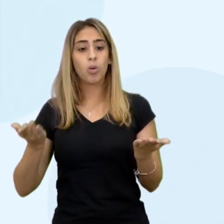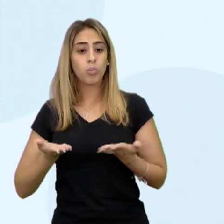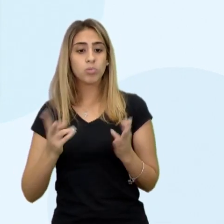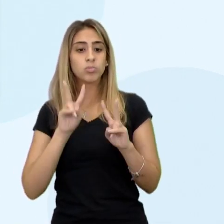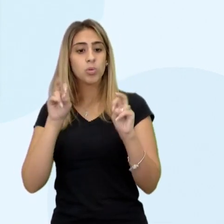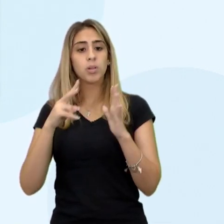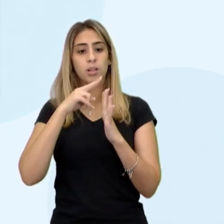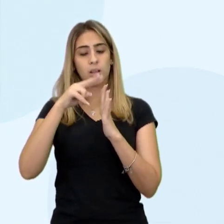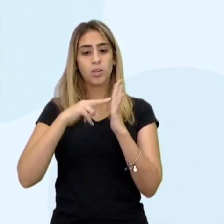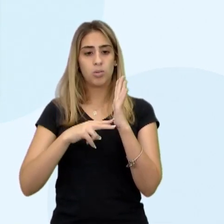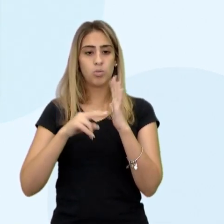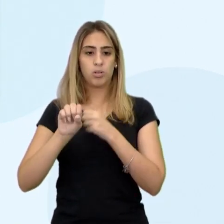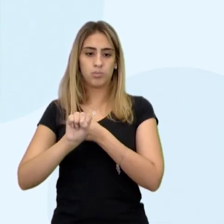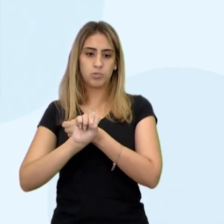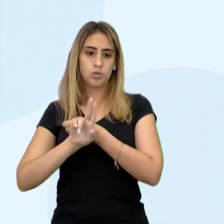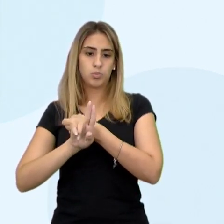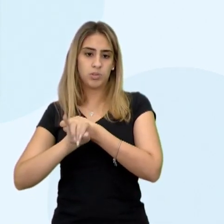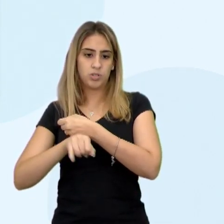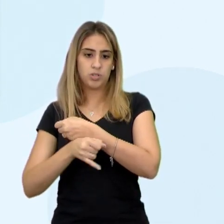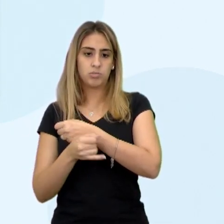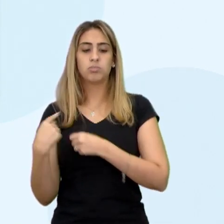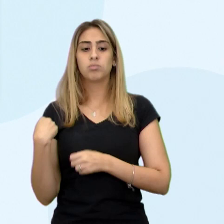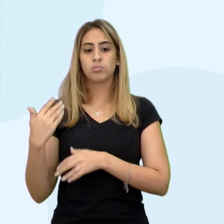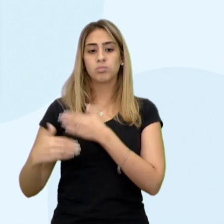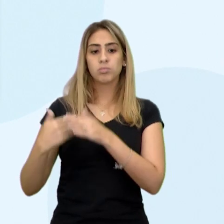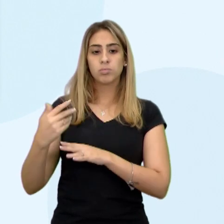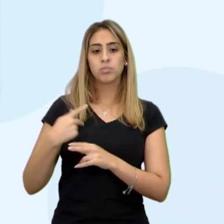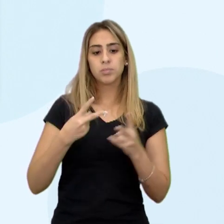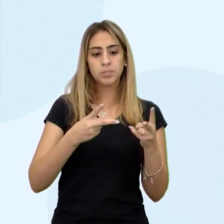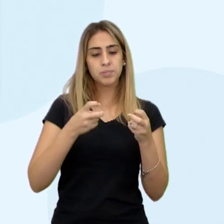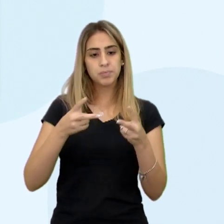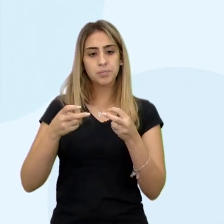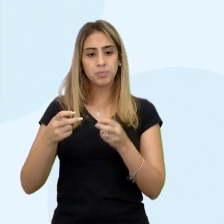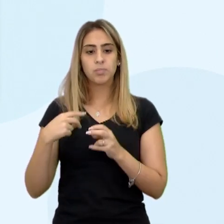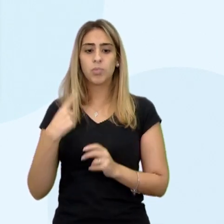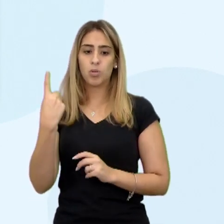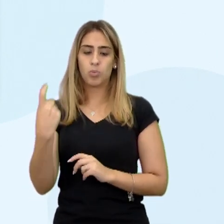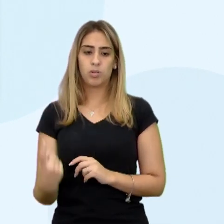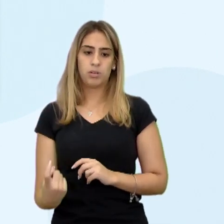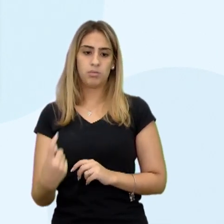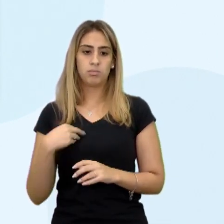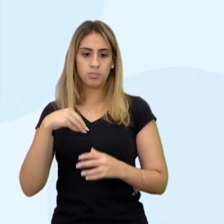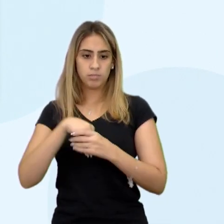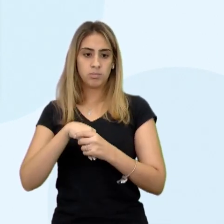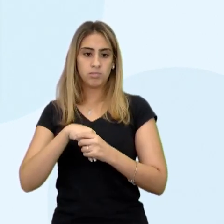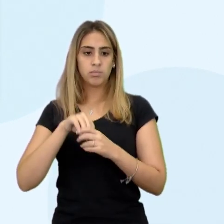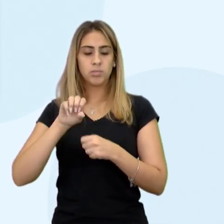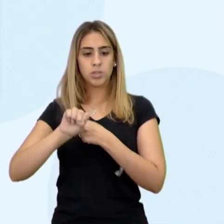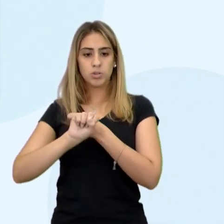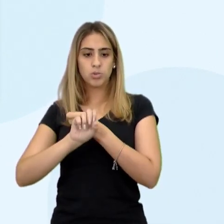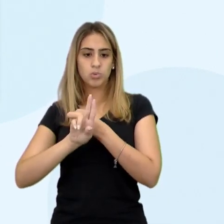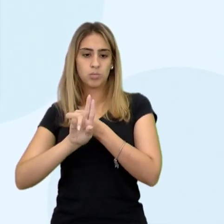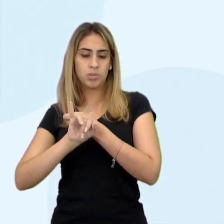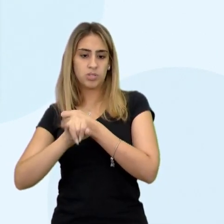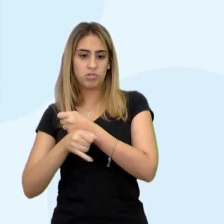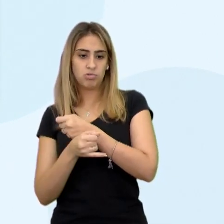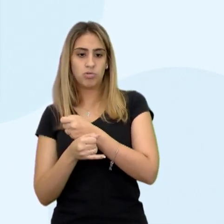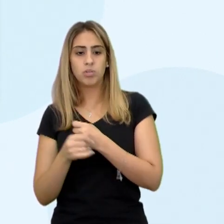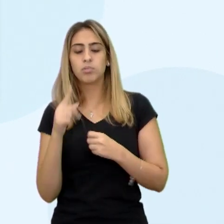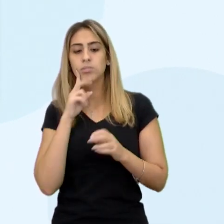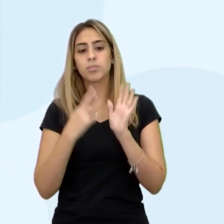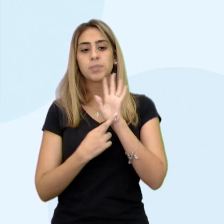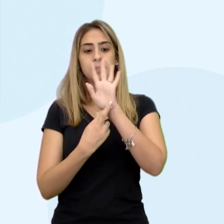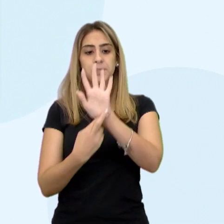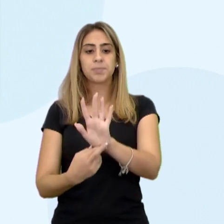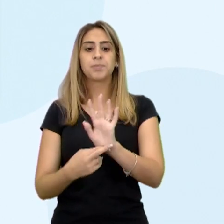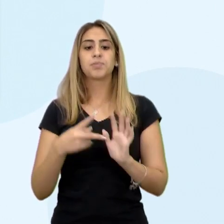com as nossas vivências, passamos a enxergar a partir de uma perspectiva única. Na leitura subjetiva, a realidade é representada de